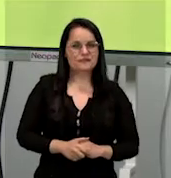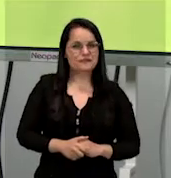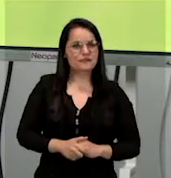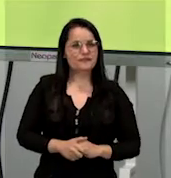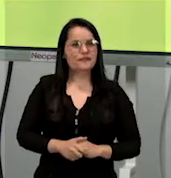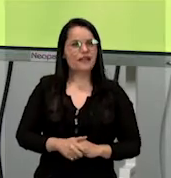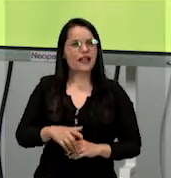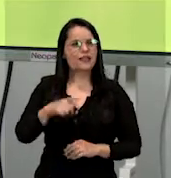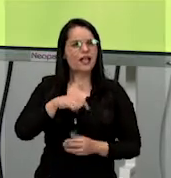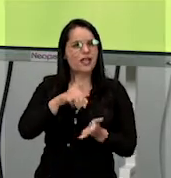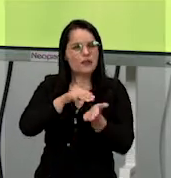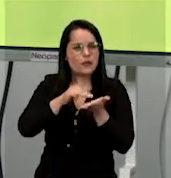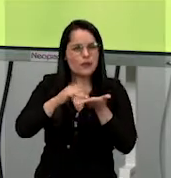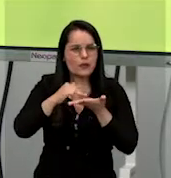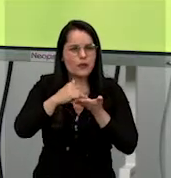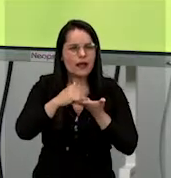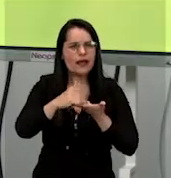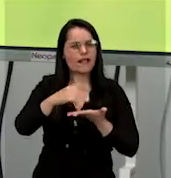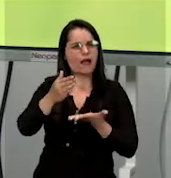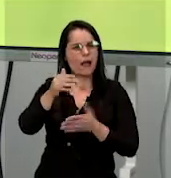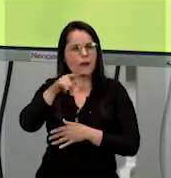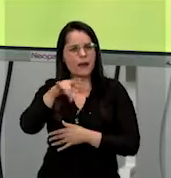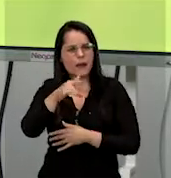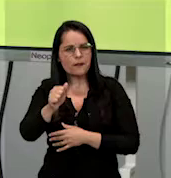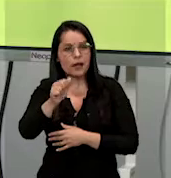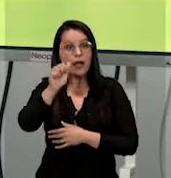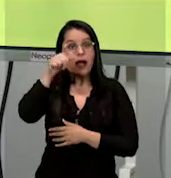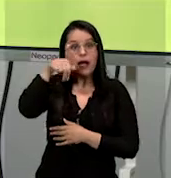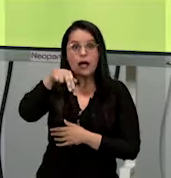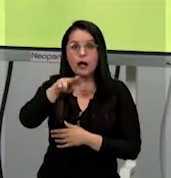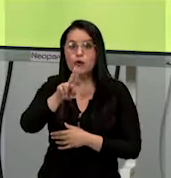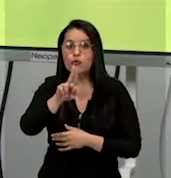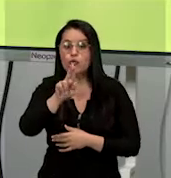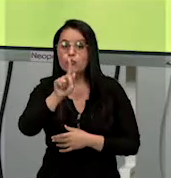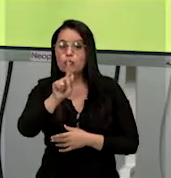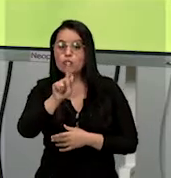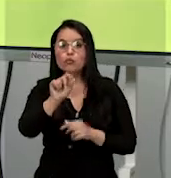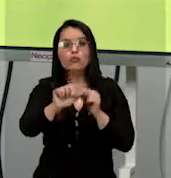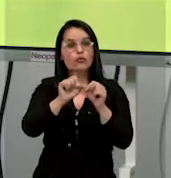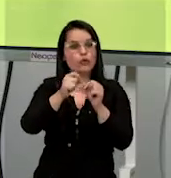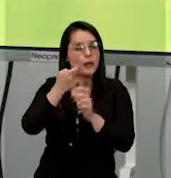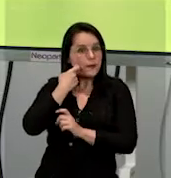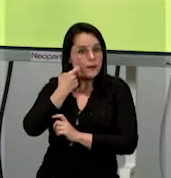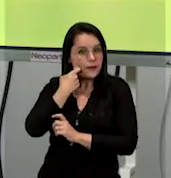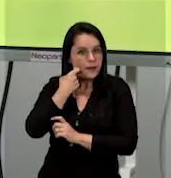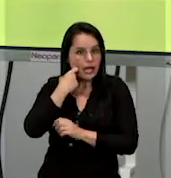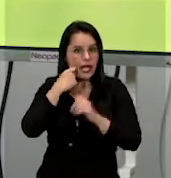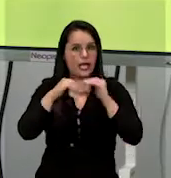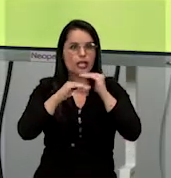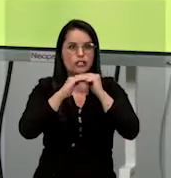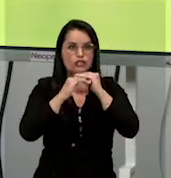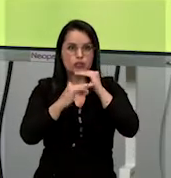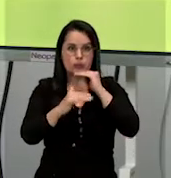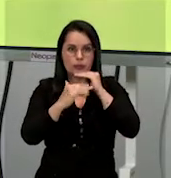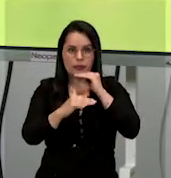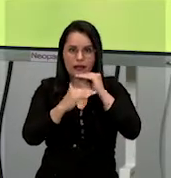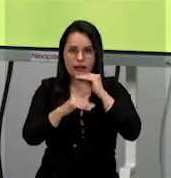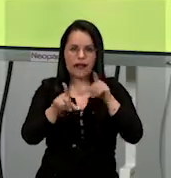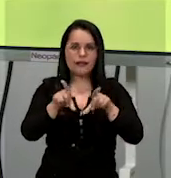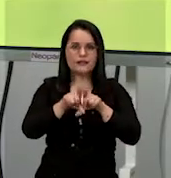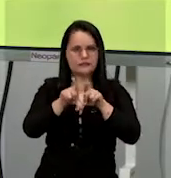Empadão goiano, pamonha, angu, curau, os peixes do Pantanal, como pintado, pacu e